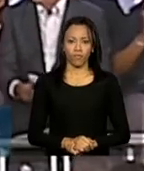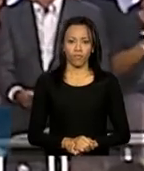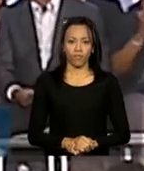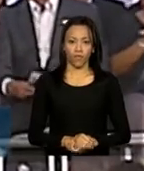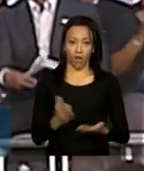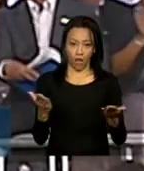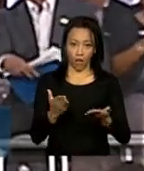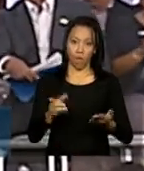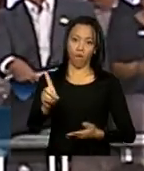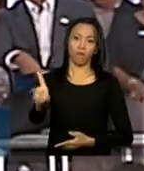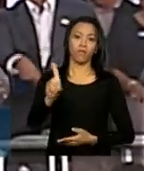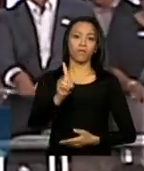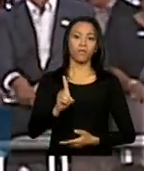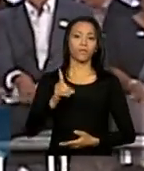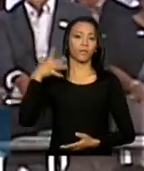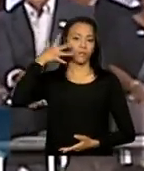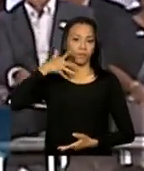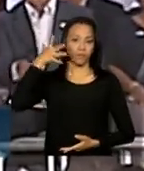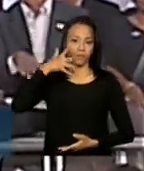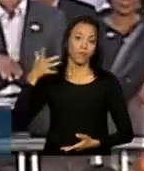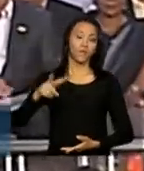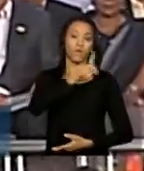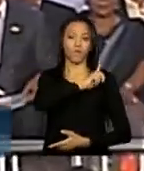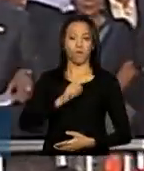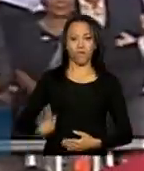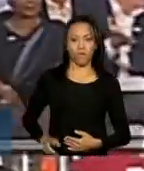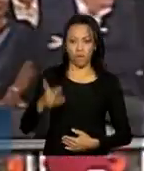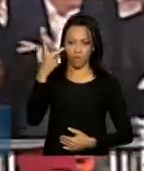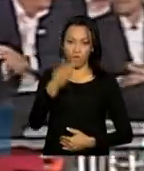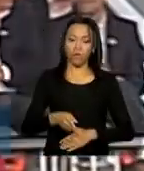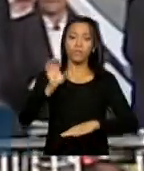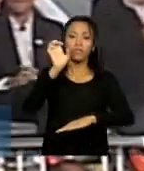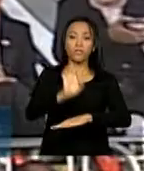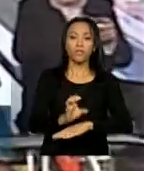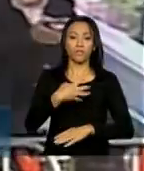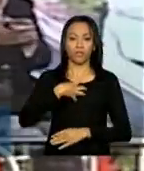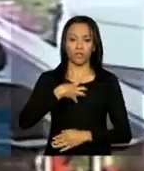Fará uso da palavra neste momento o senhor governador da Bahia, Jax Wagner.